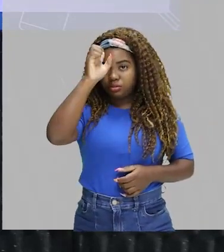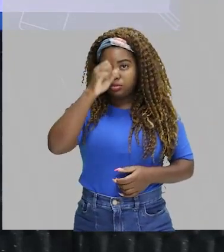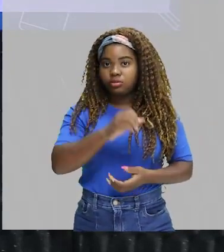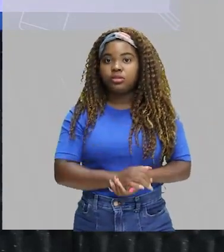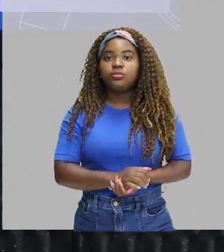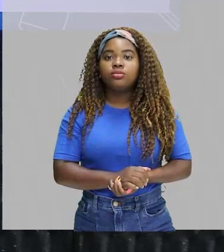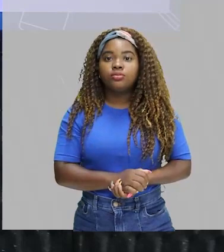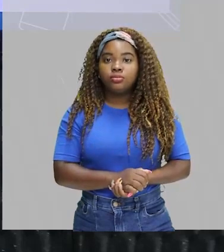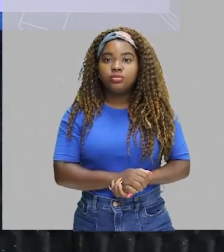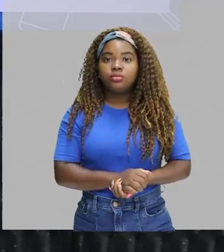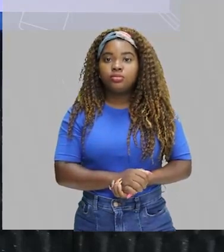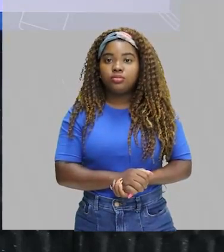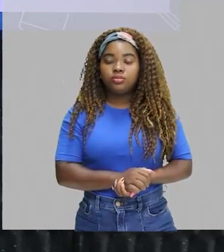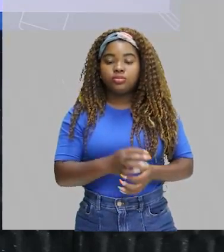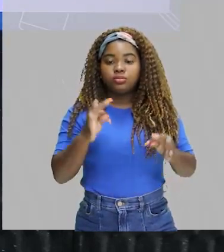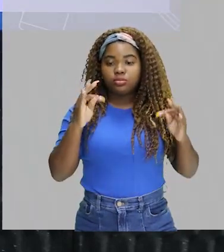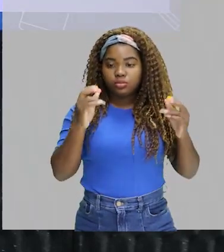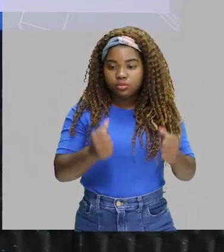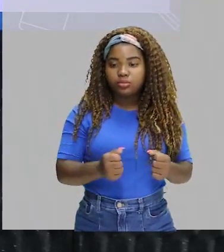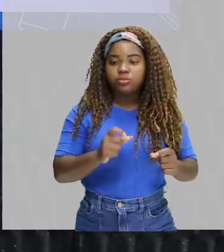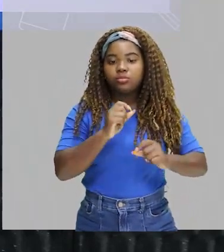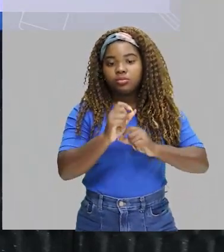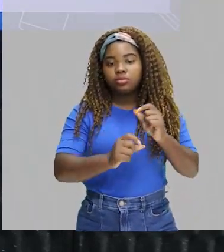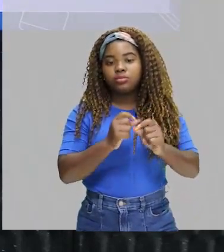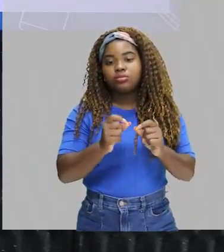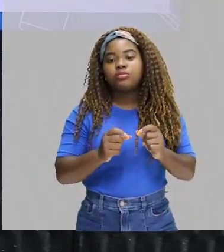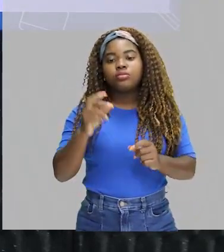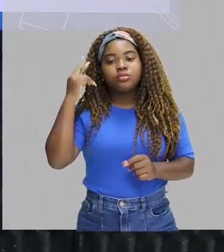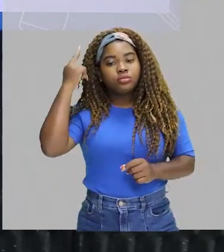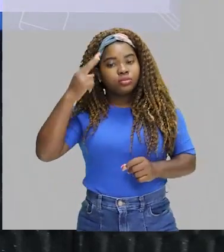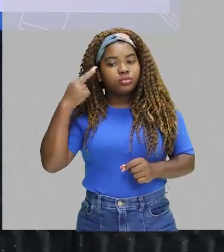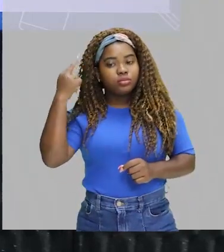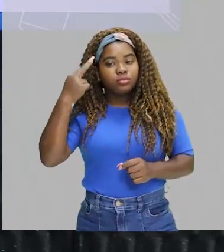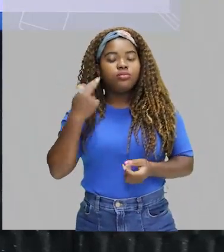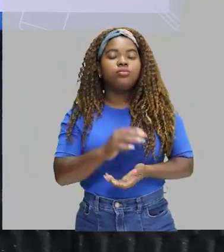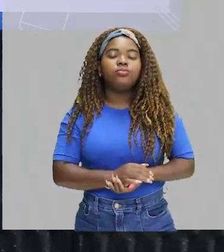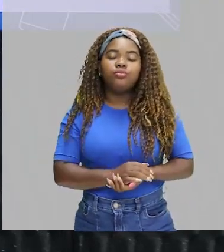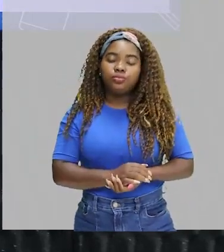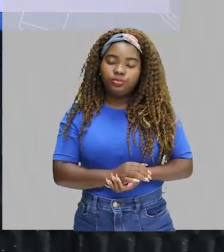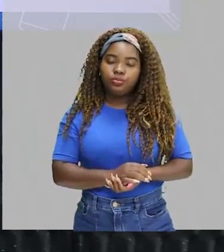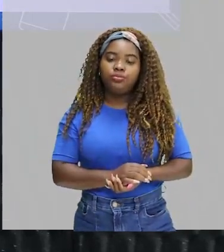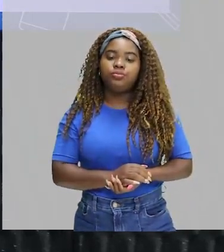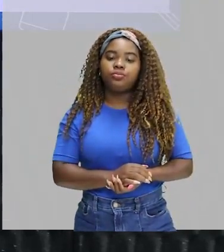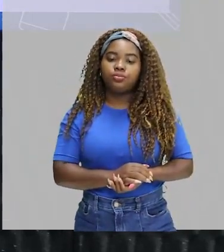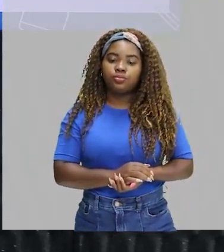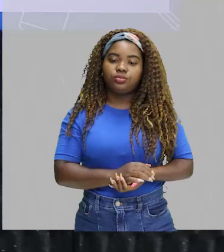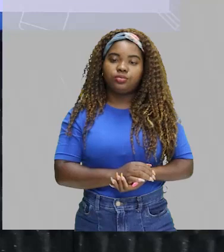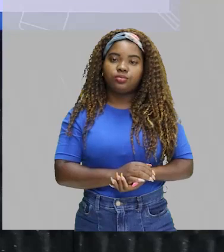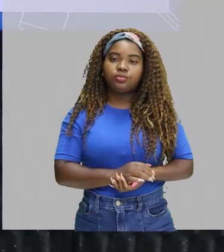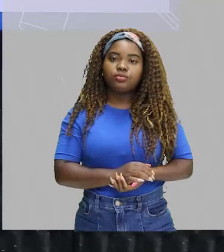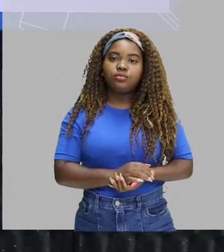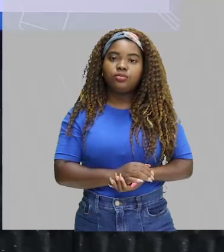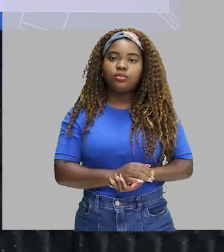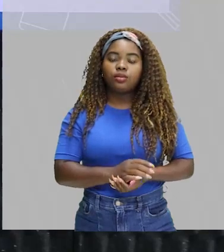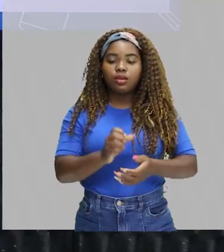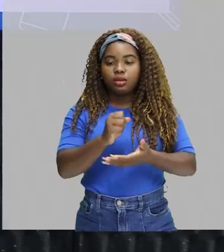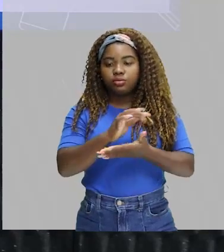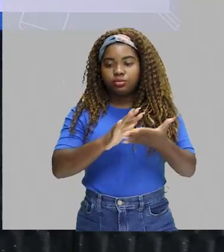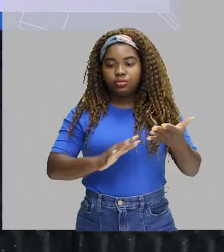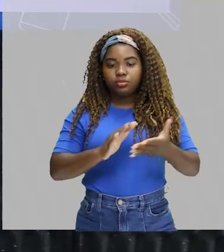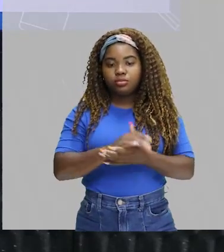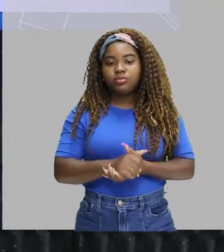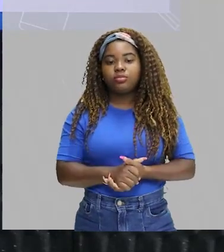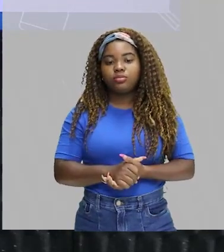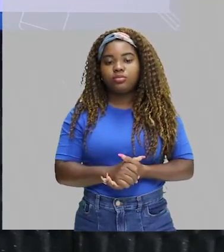toda esta condição de reflexão a partir das nossas, claro, né, grandes atividades